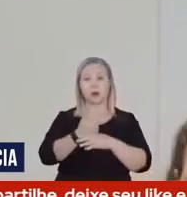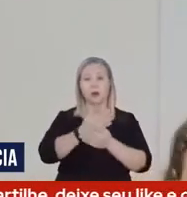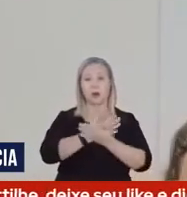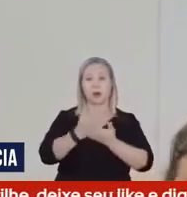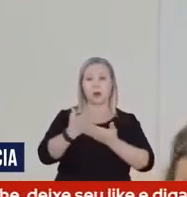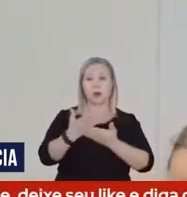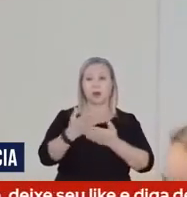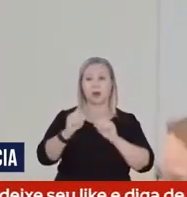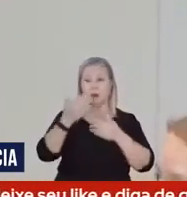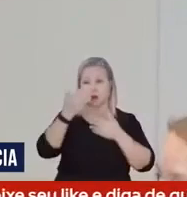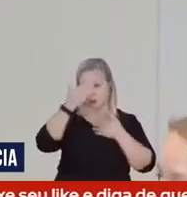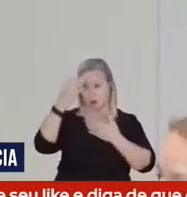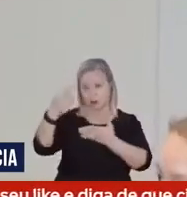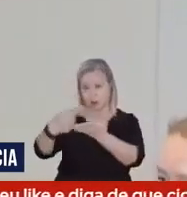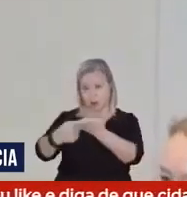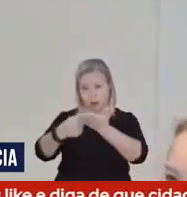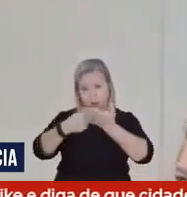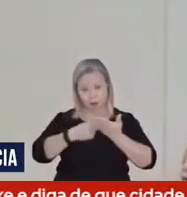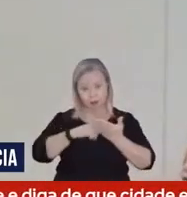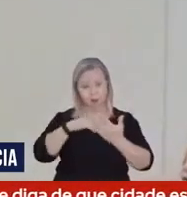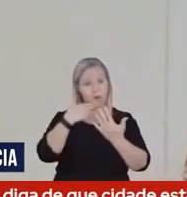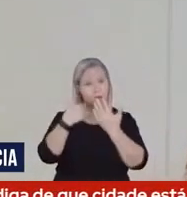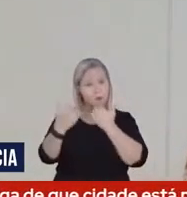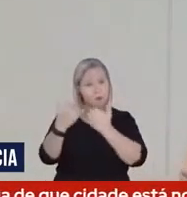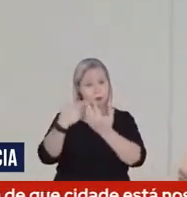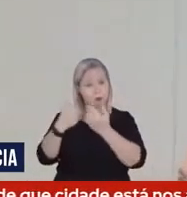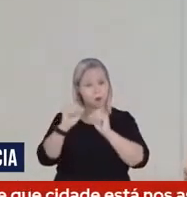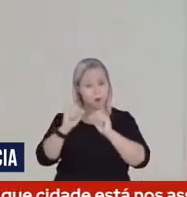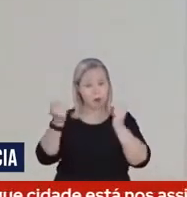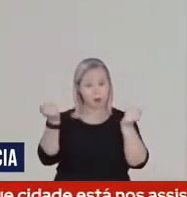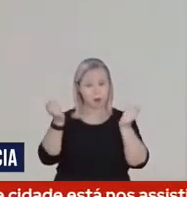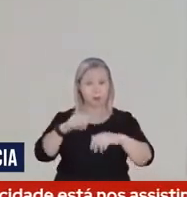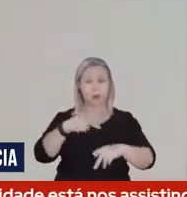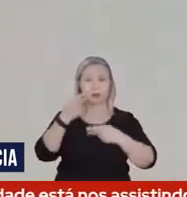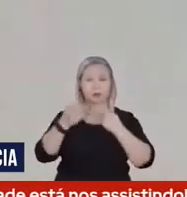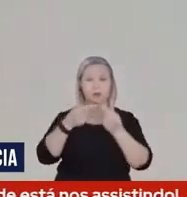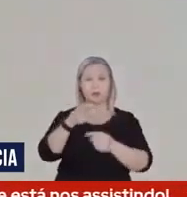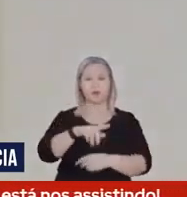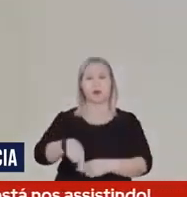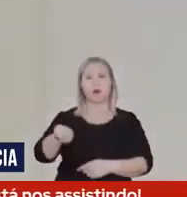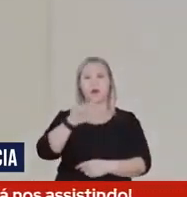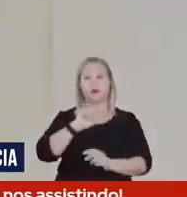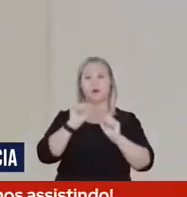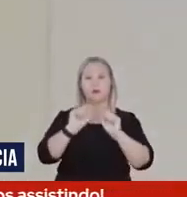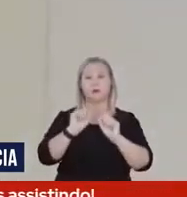e a possibilidade de falar aqui com vocês e com o Lula.